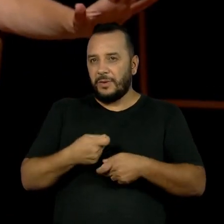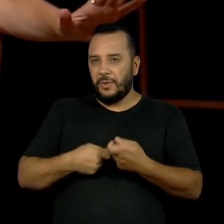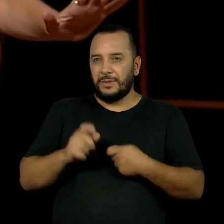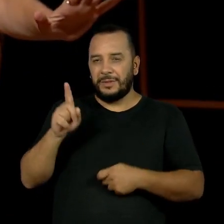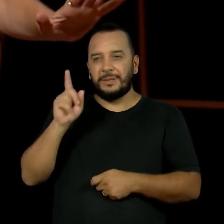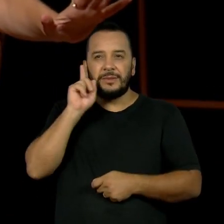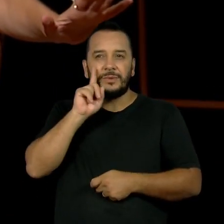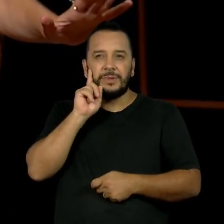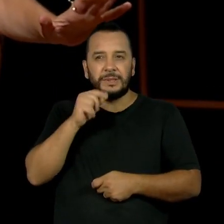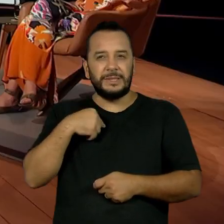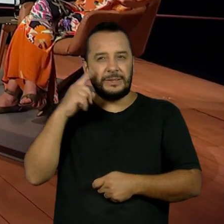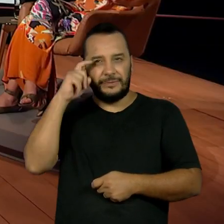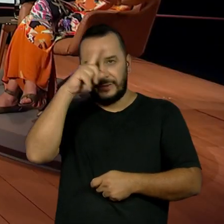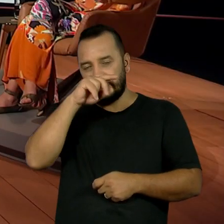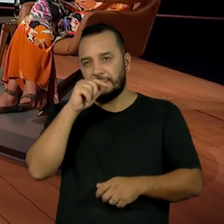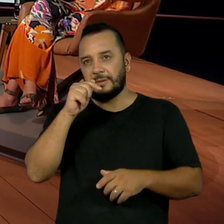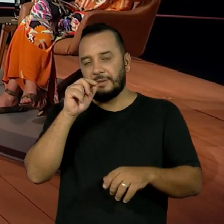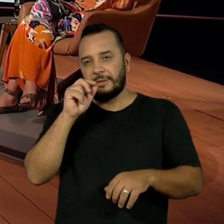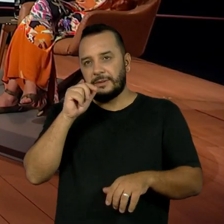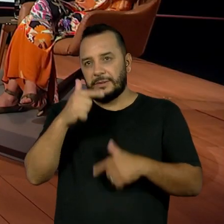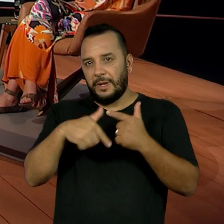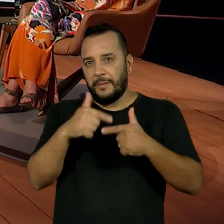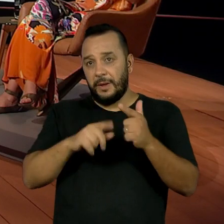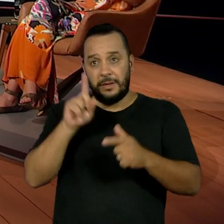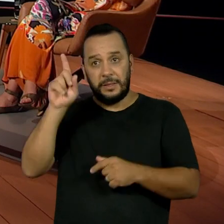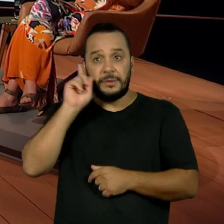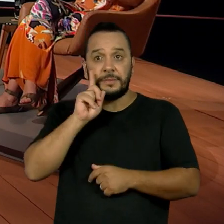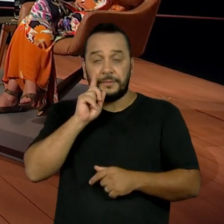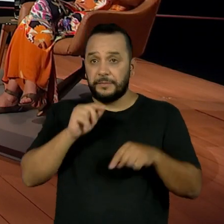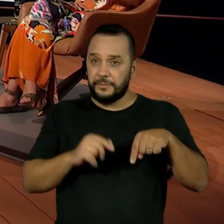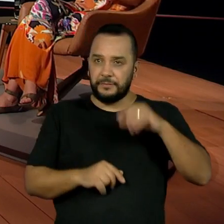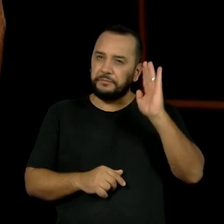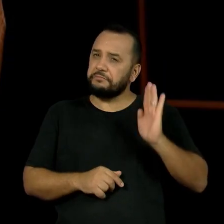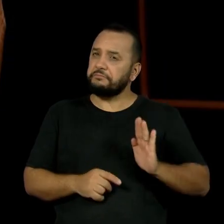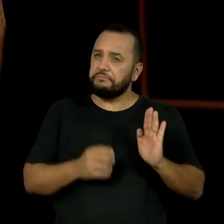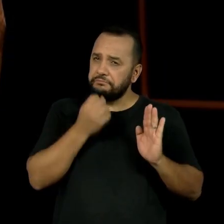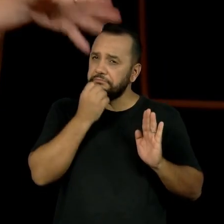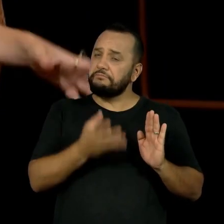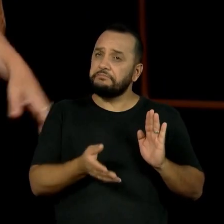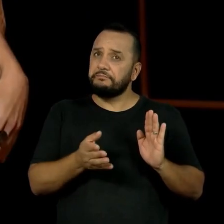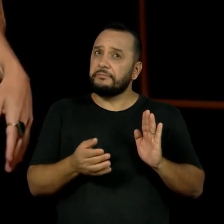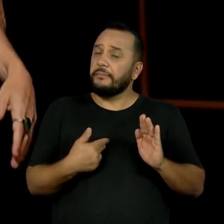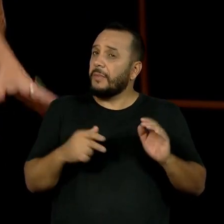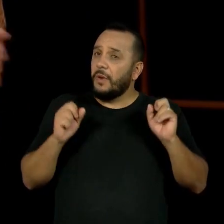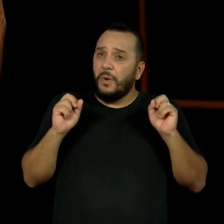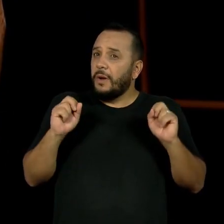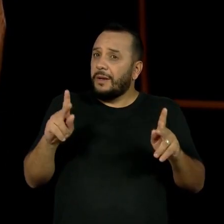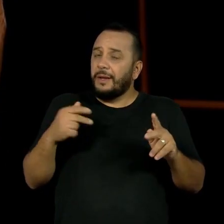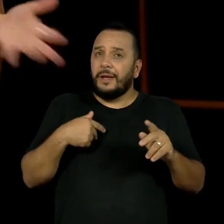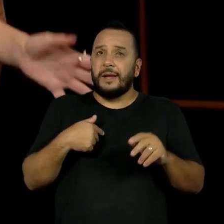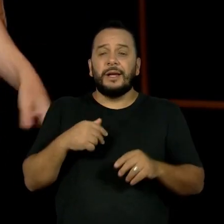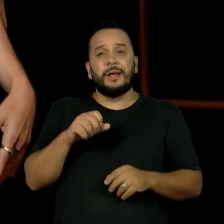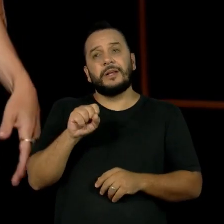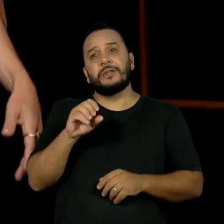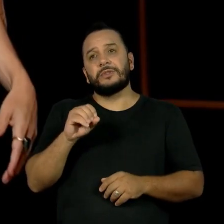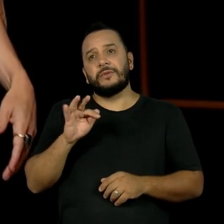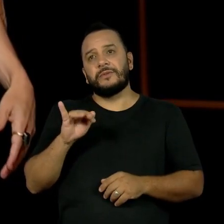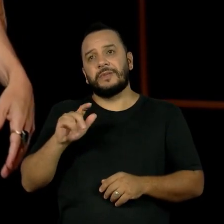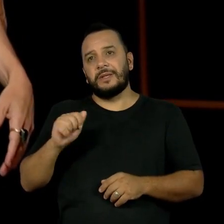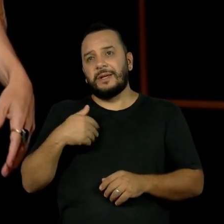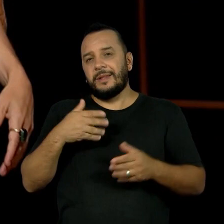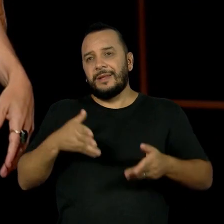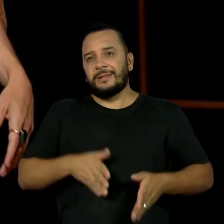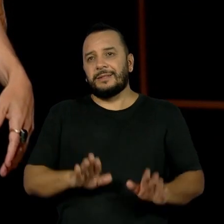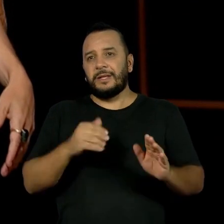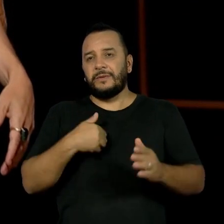não estava rolando trabalho, só que aí o Brasil estava super bem. Aí, ok, Sofia nasceu, hora de gravar outro